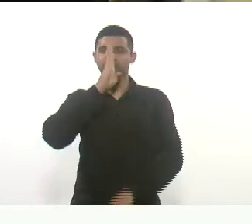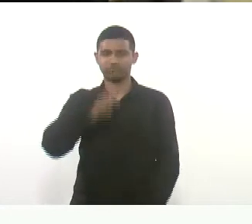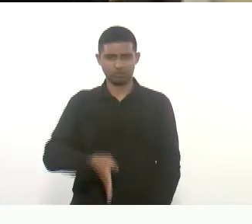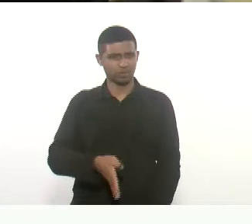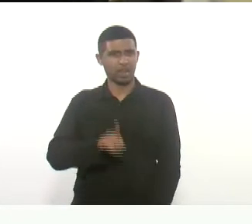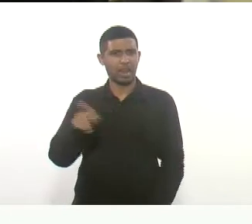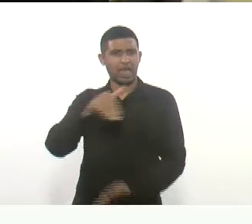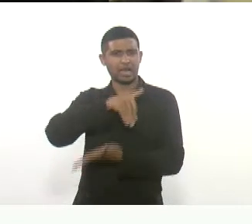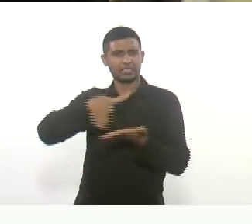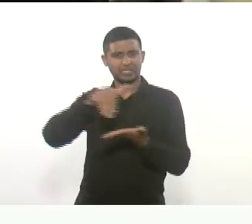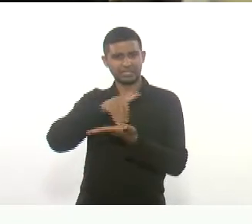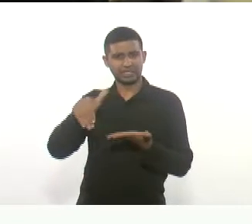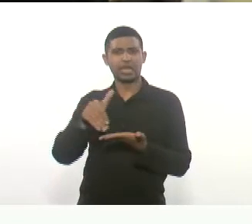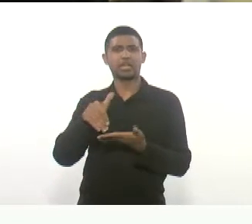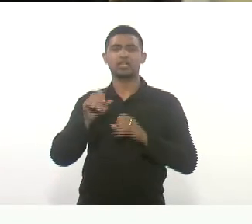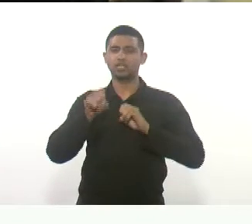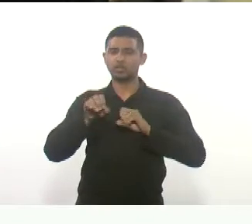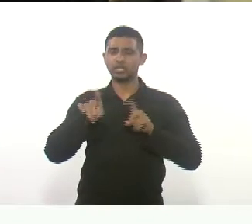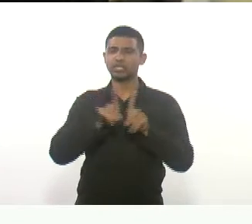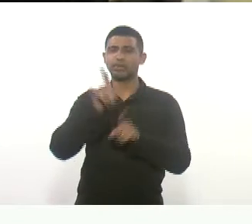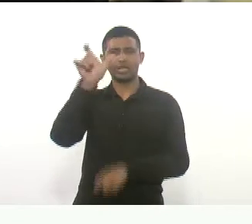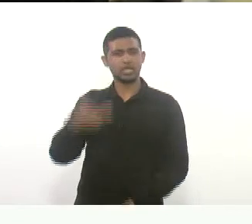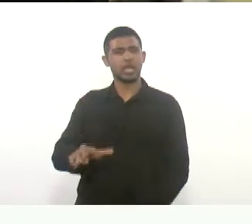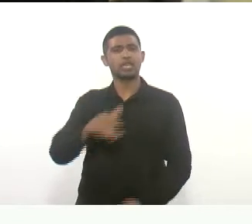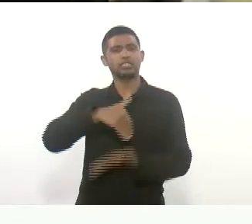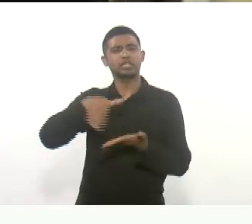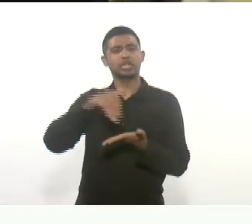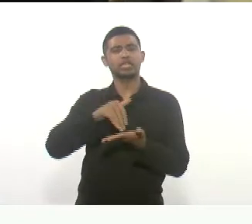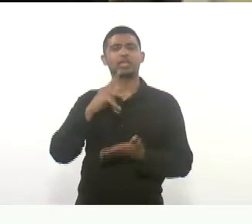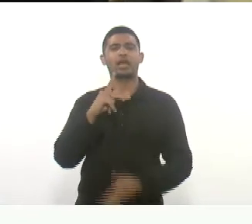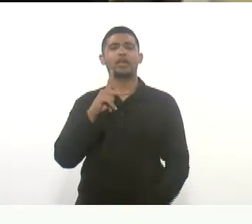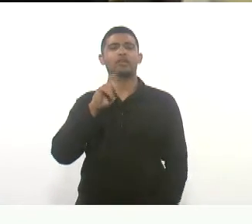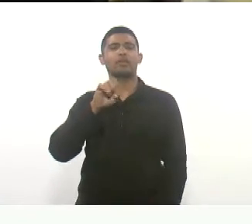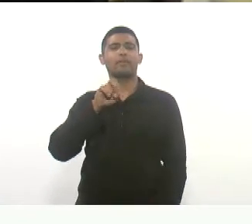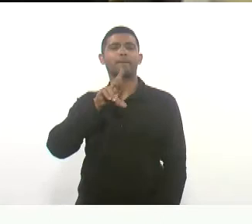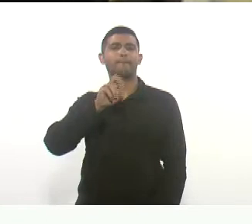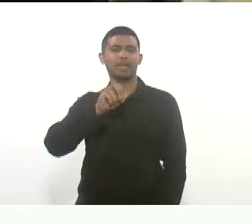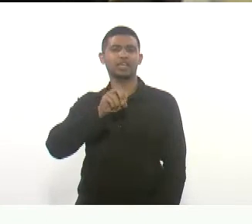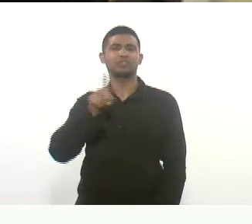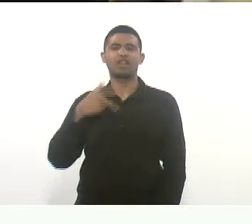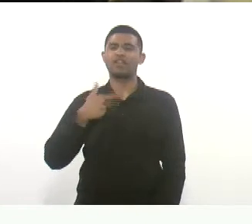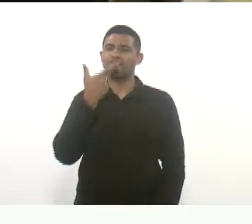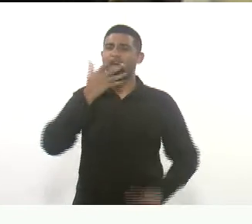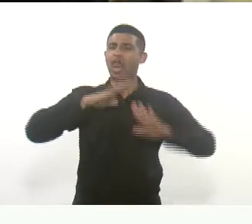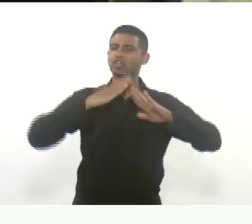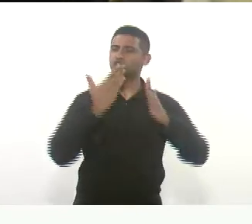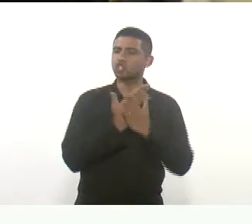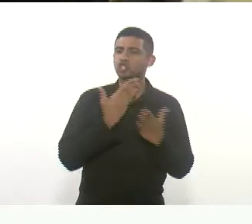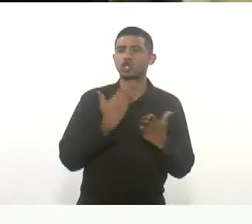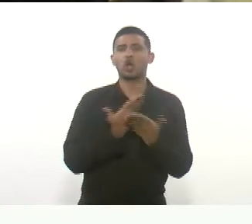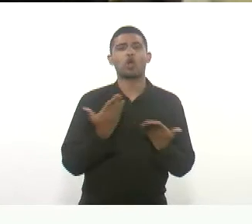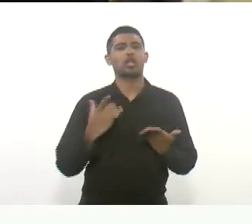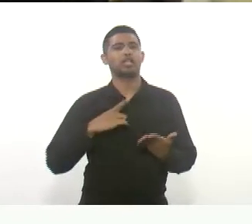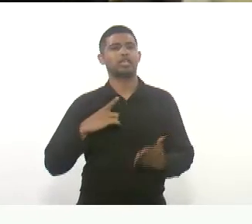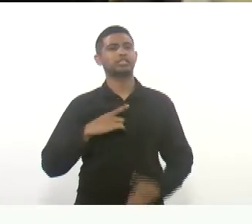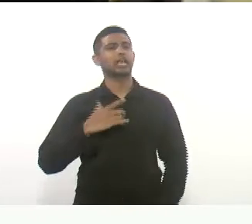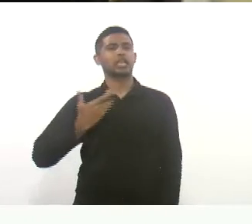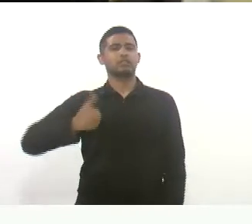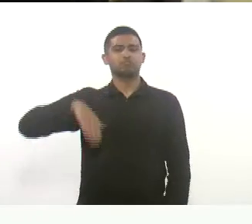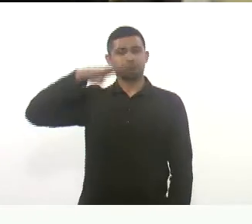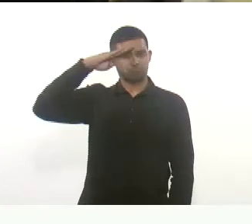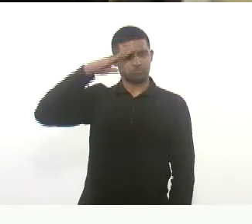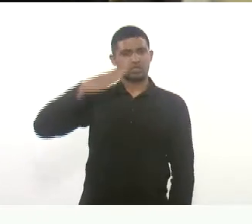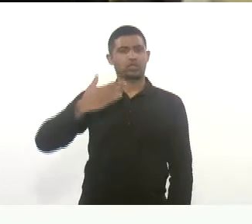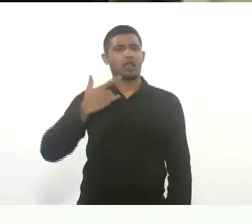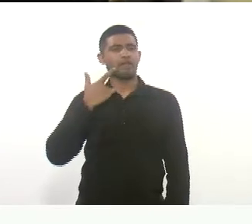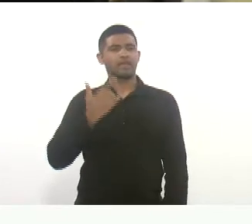Secretaria de Educação, através do secretário Pedro Fernandes, vem buscando muito falar nas escolas vocacionadas. A escola cívico-militar